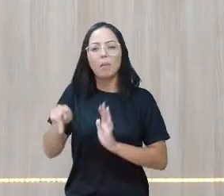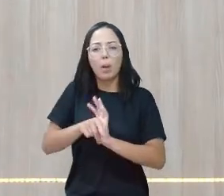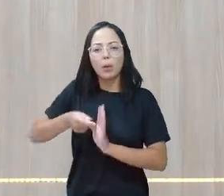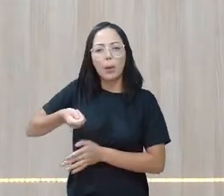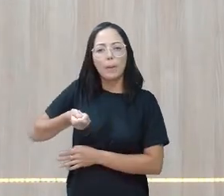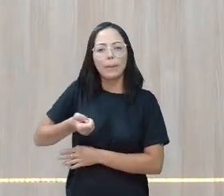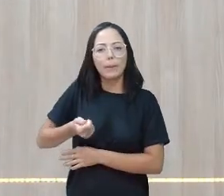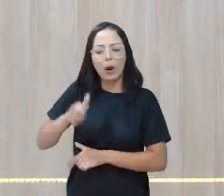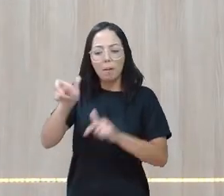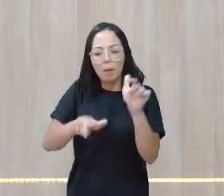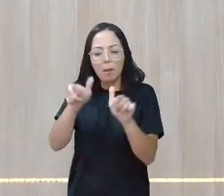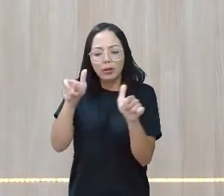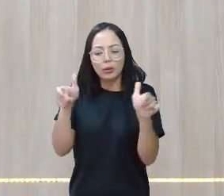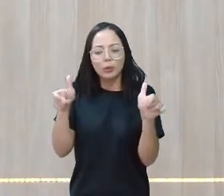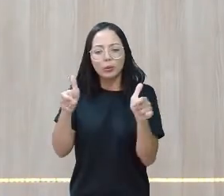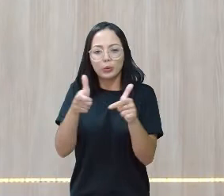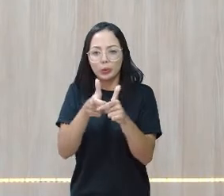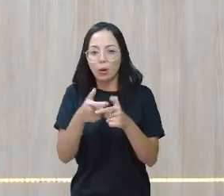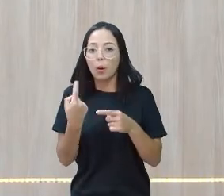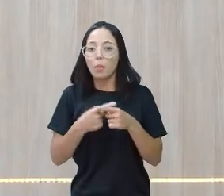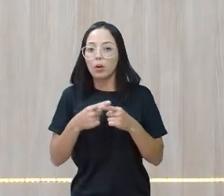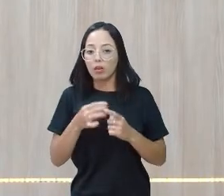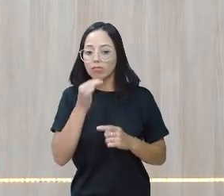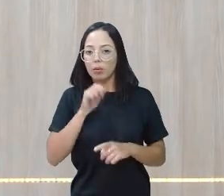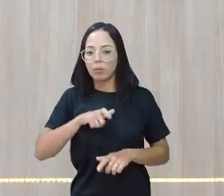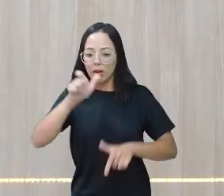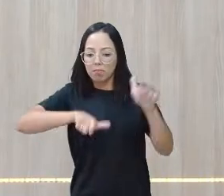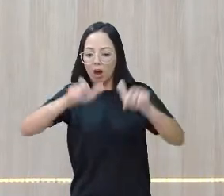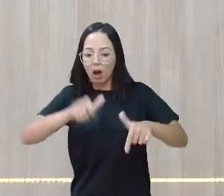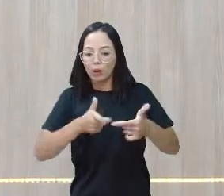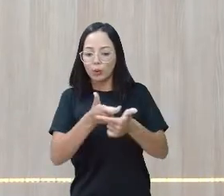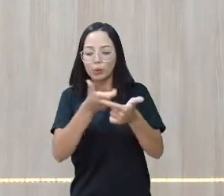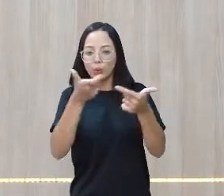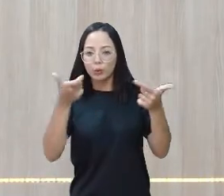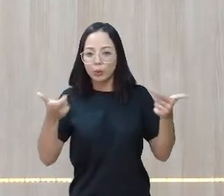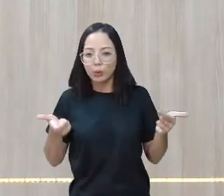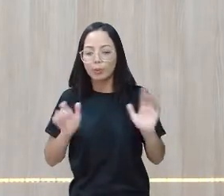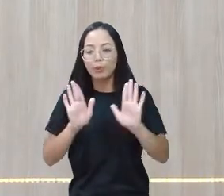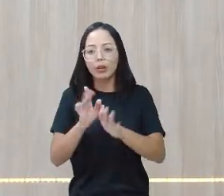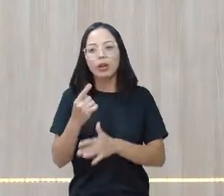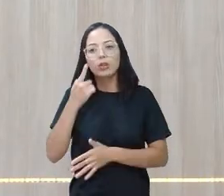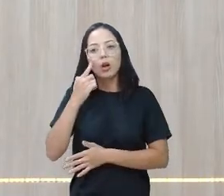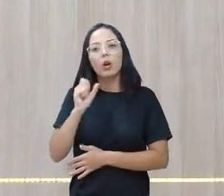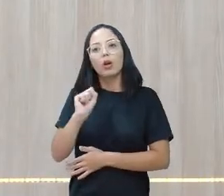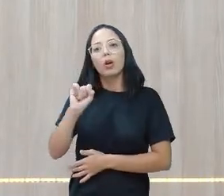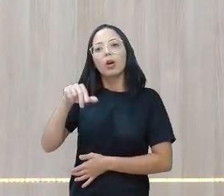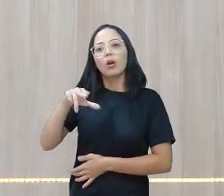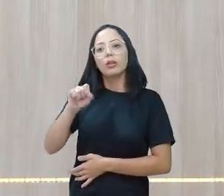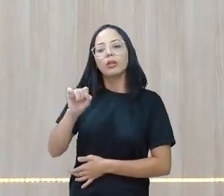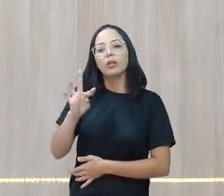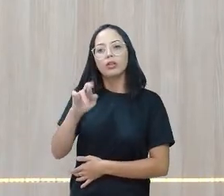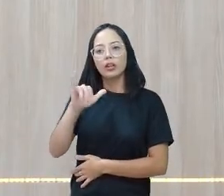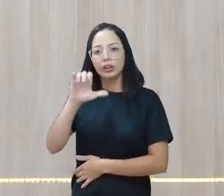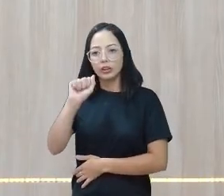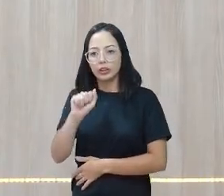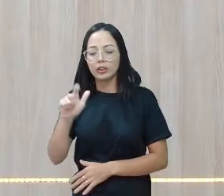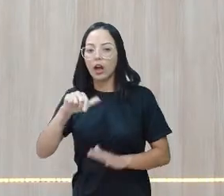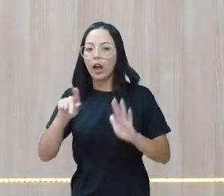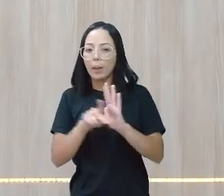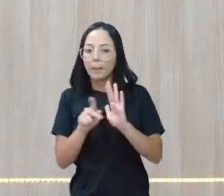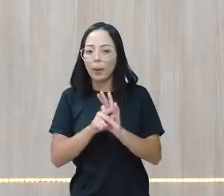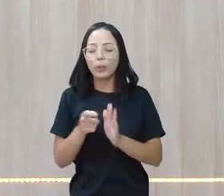né? A gente tem uma população bem grande. Então, a sinestesia, como eu disse, é uma